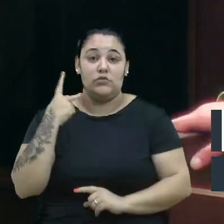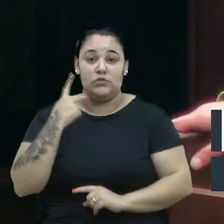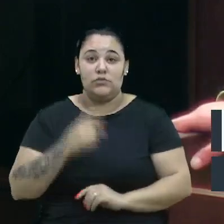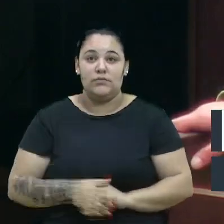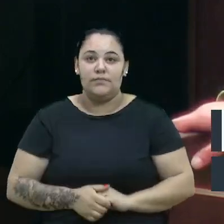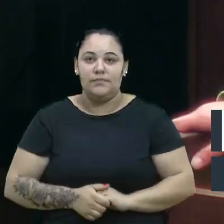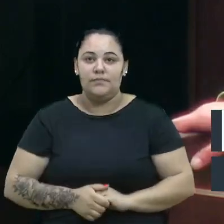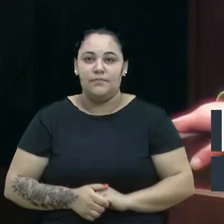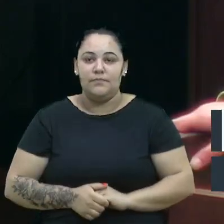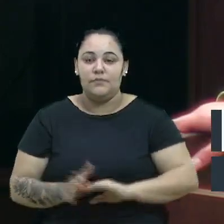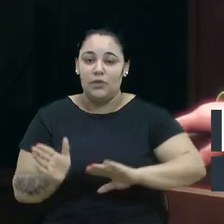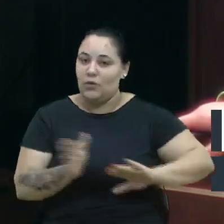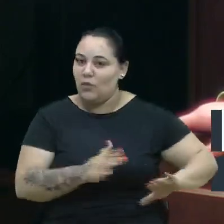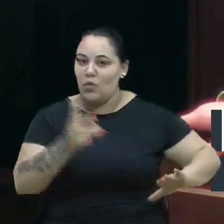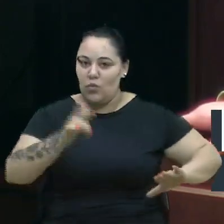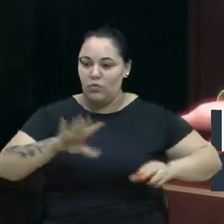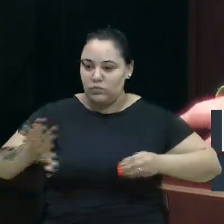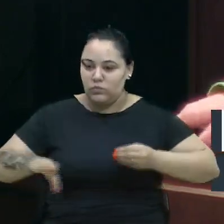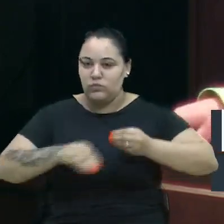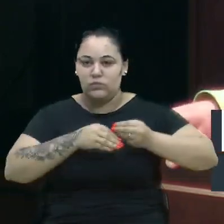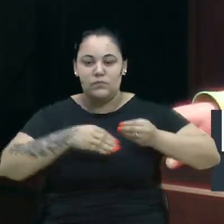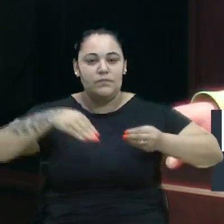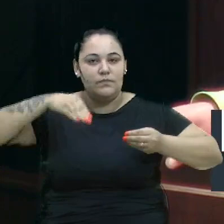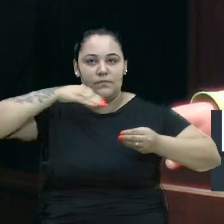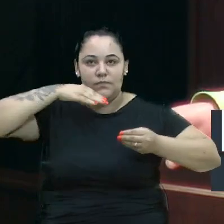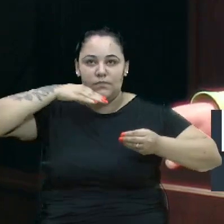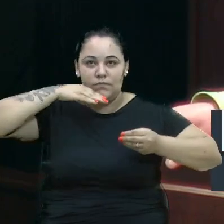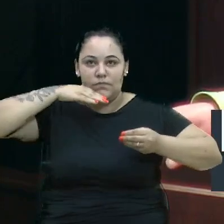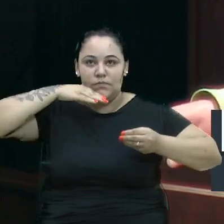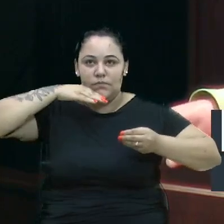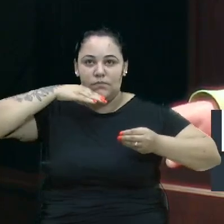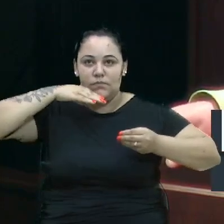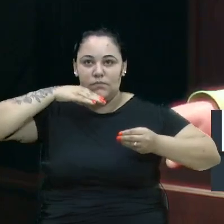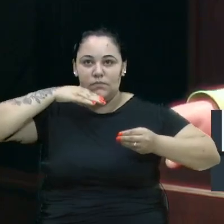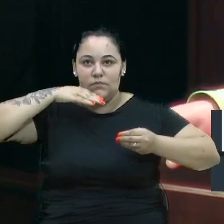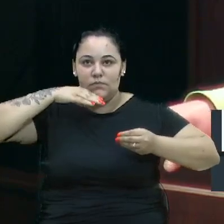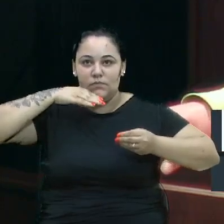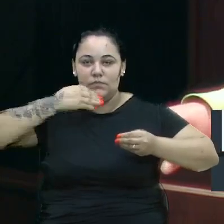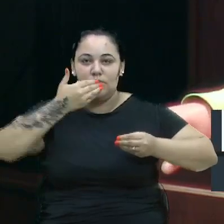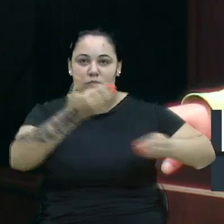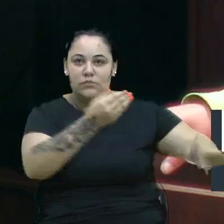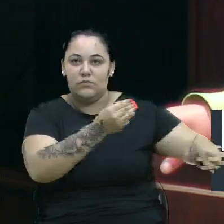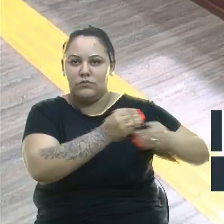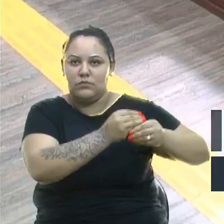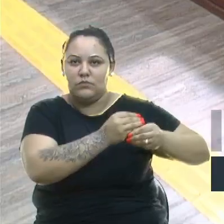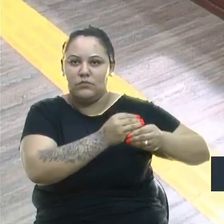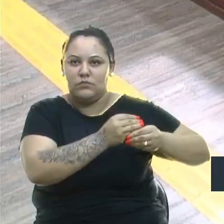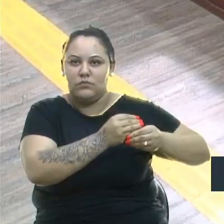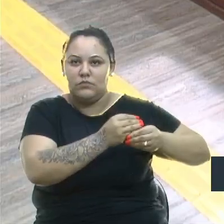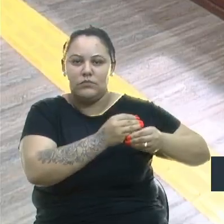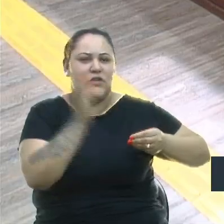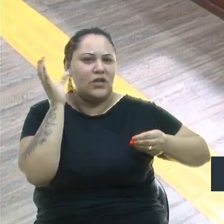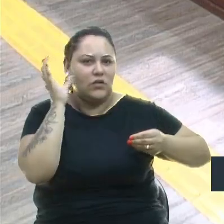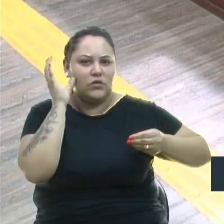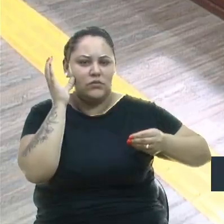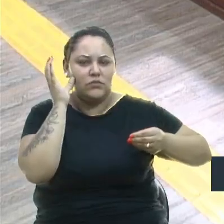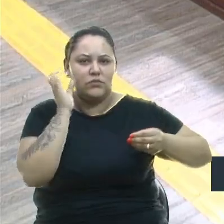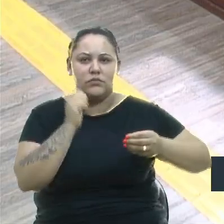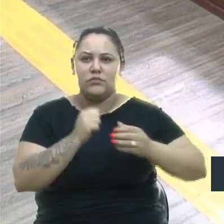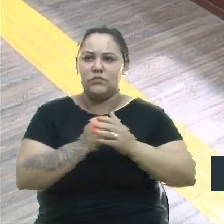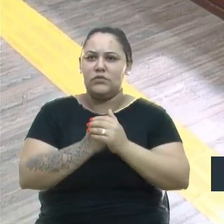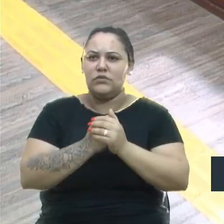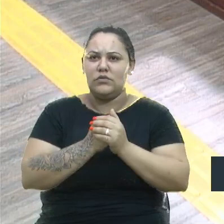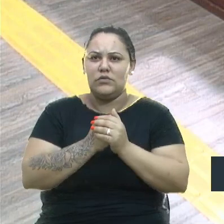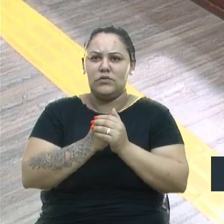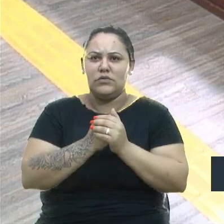outro gancho da fala do vereador Bortola. Oi? Sim, sua parte, vereador. Não, eu estou